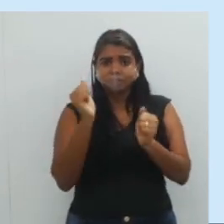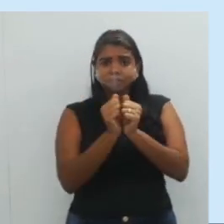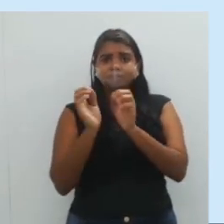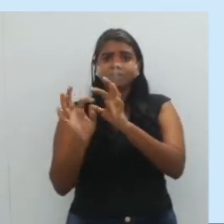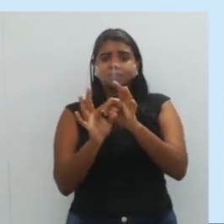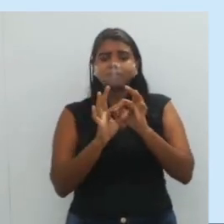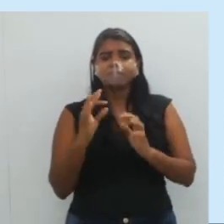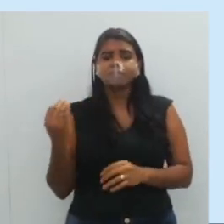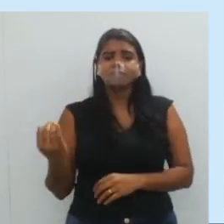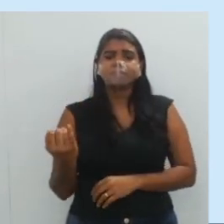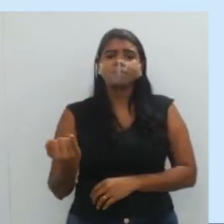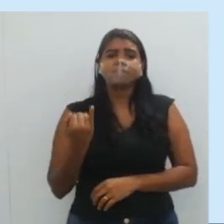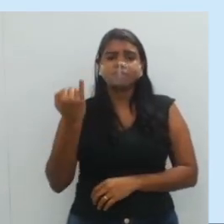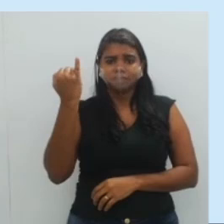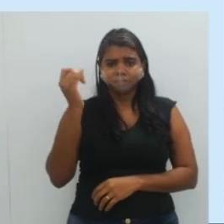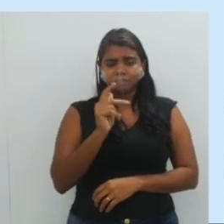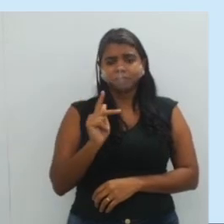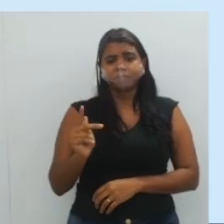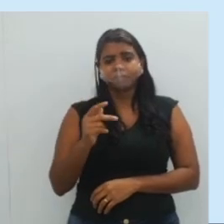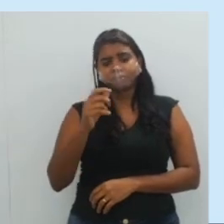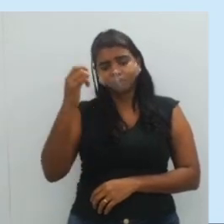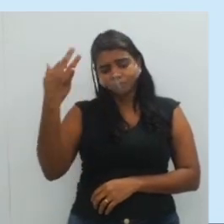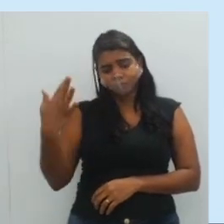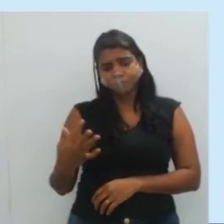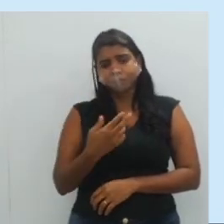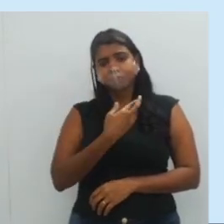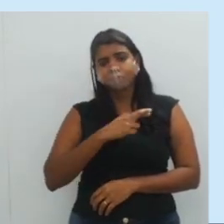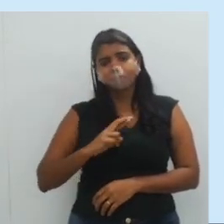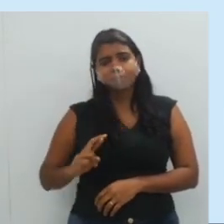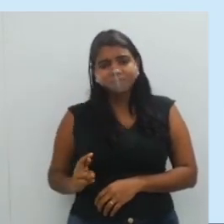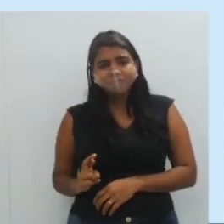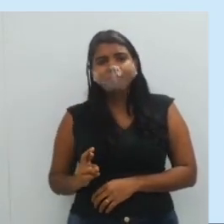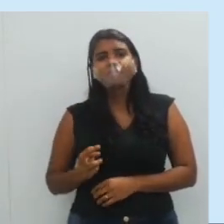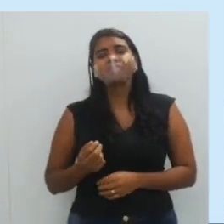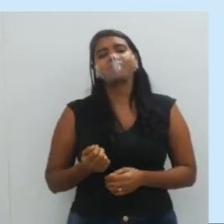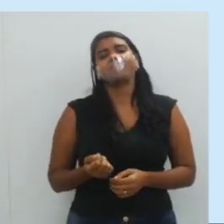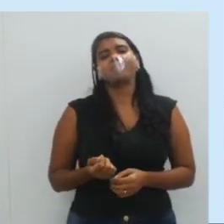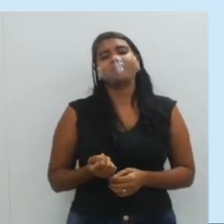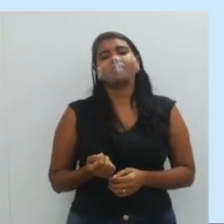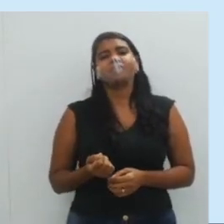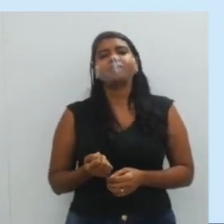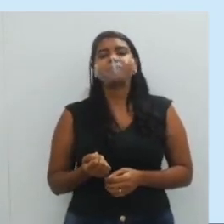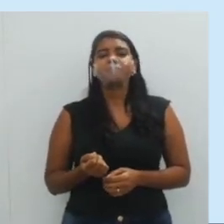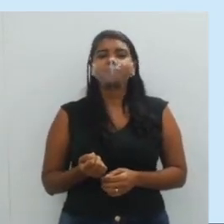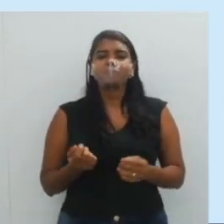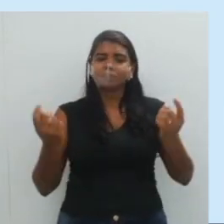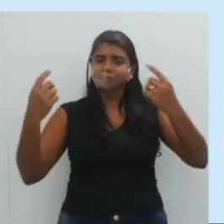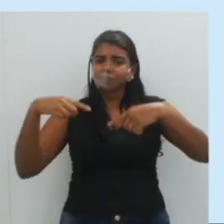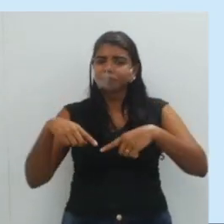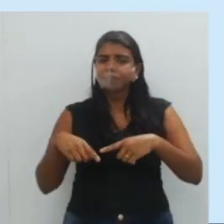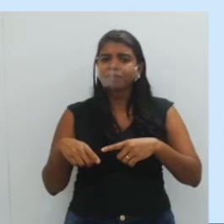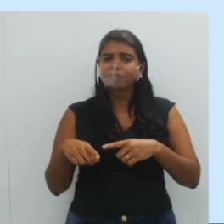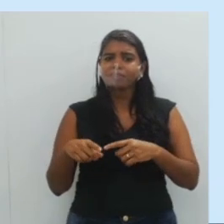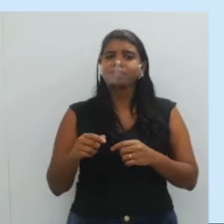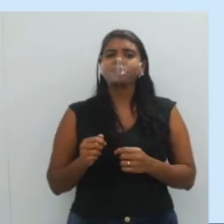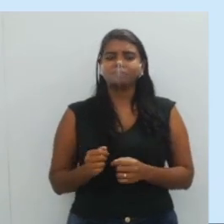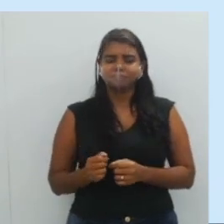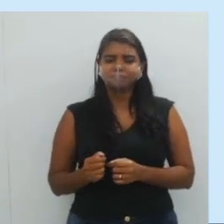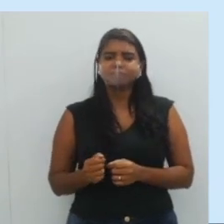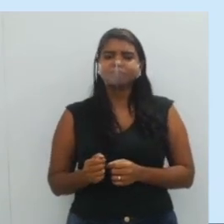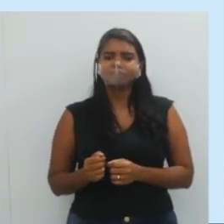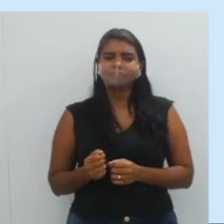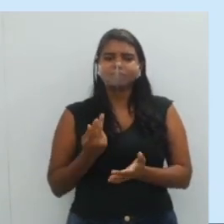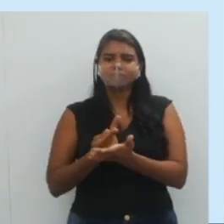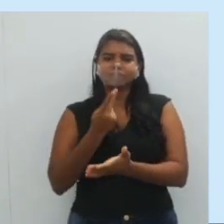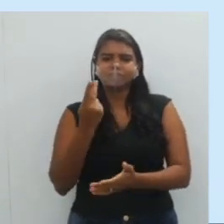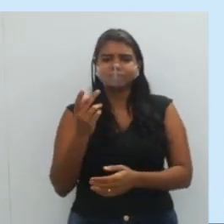importante, veja quando eu falo justamente que o ensino religioso é uma forte ferramenta, certo? Contra a questão do bullying,